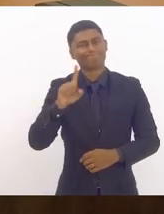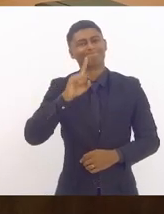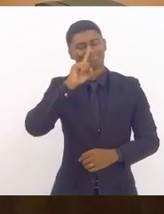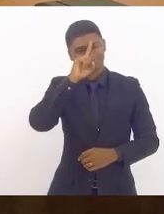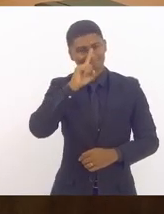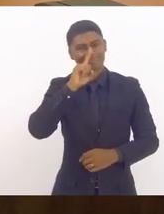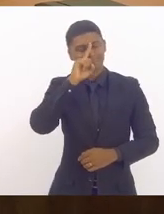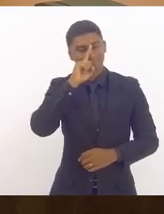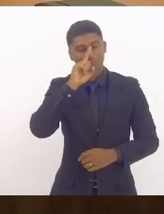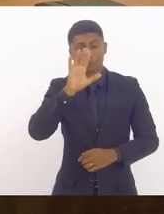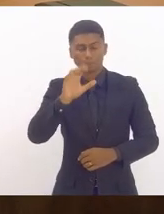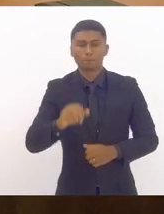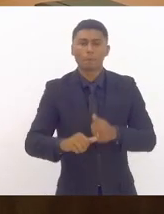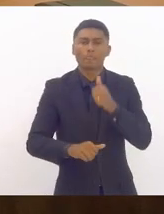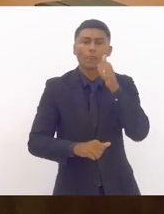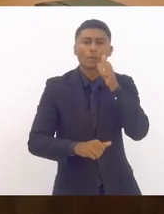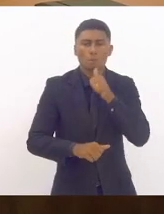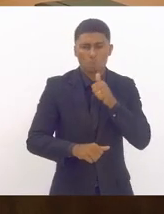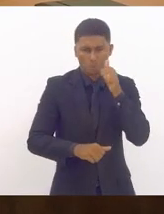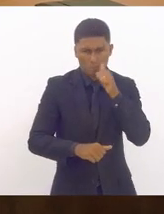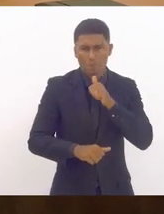Dentre as mulheres,